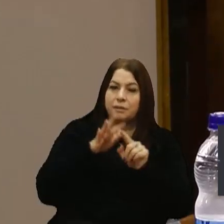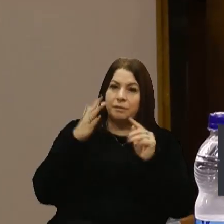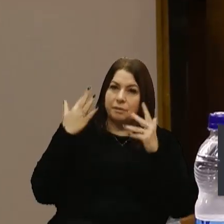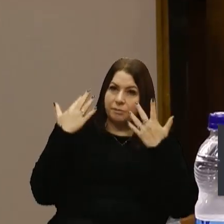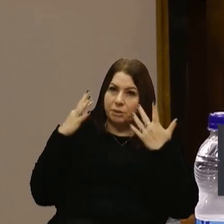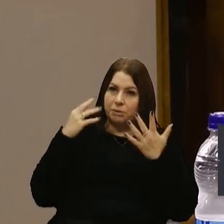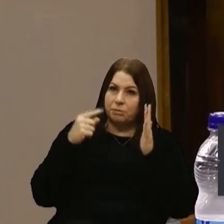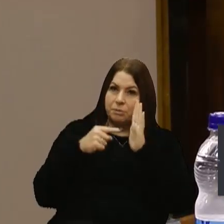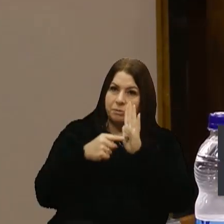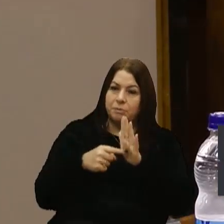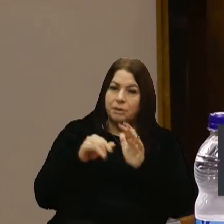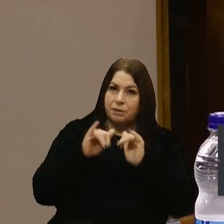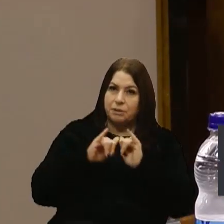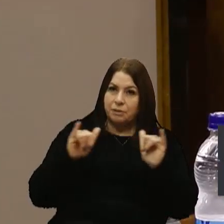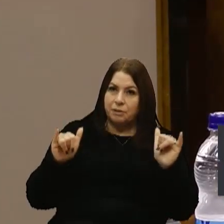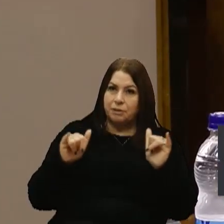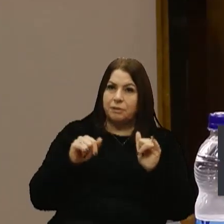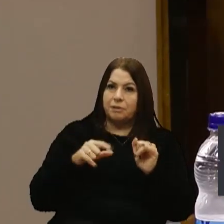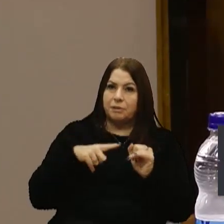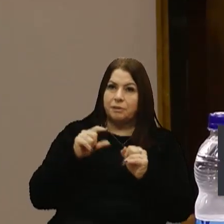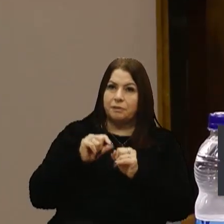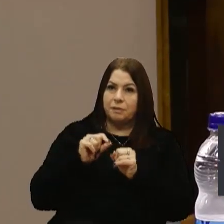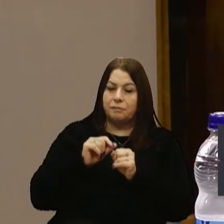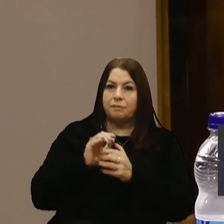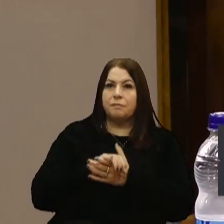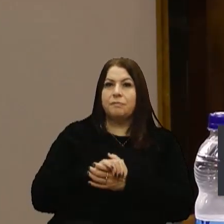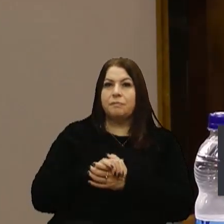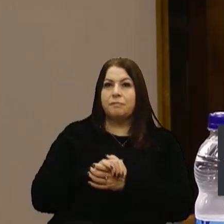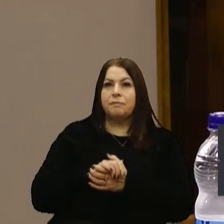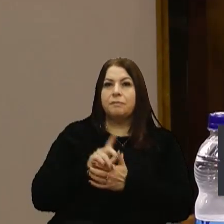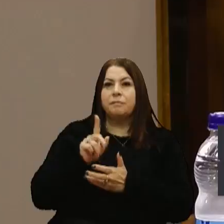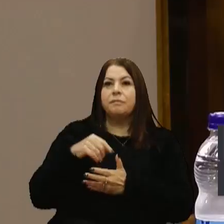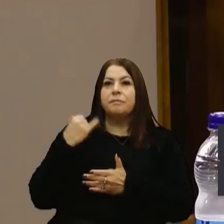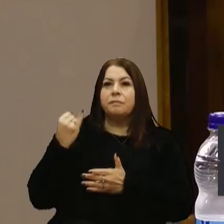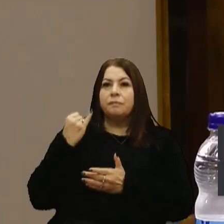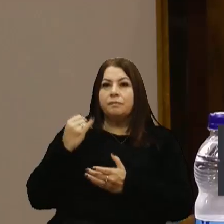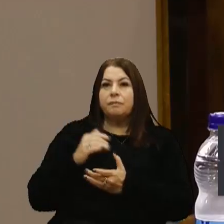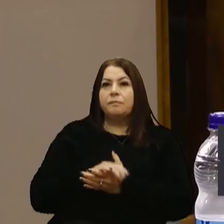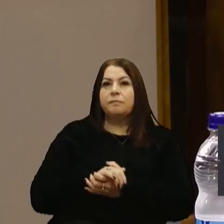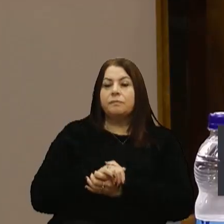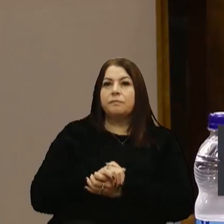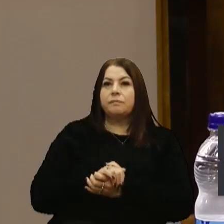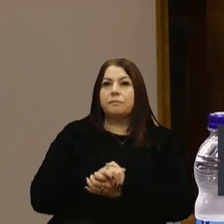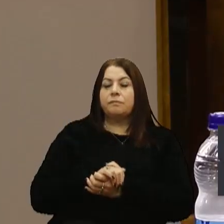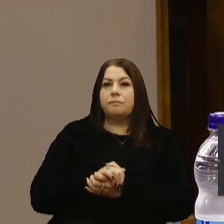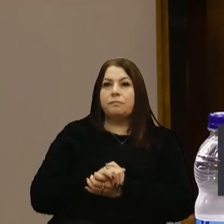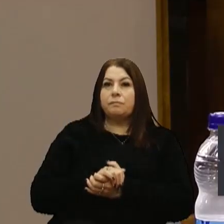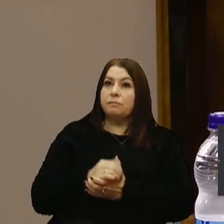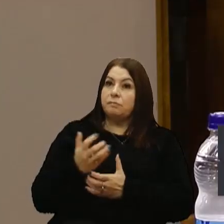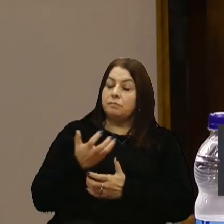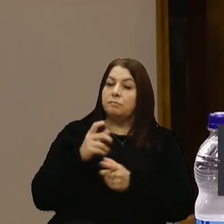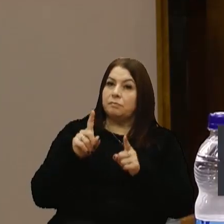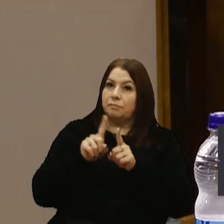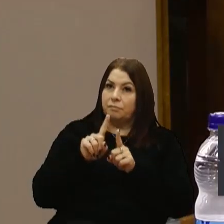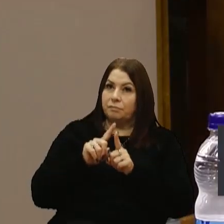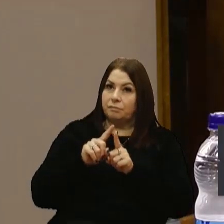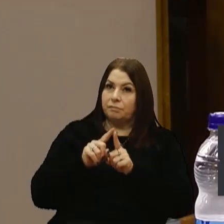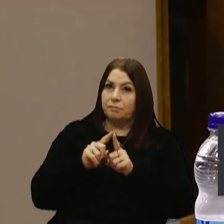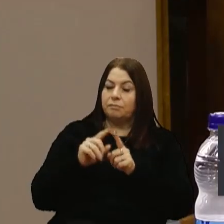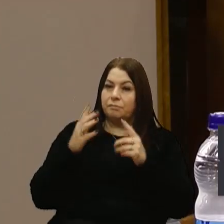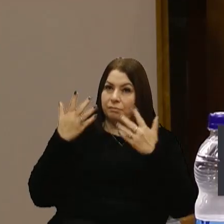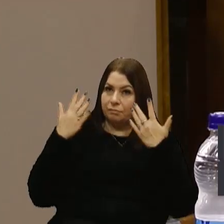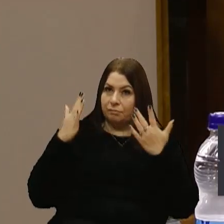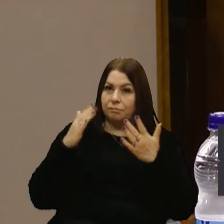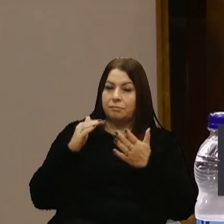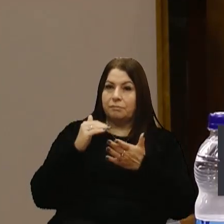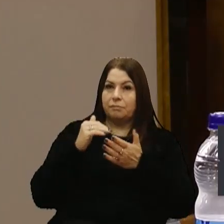Parabéns por trazer essa informação do que está sendo feito também, isso é muito importante. E eu queria também, vereador D'Ambrossi, dar os parabéns